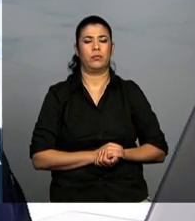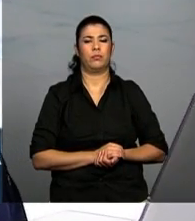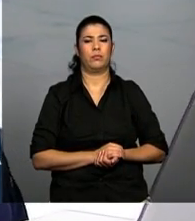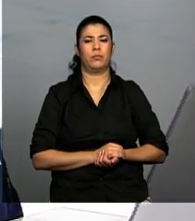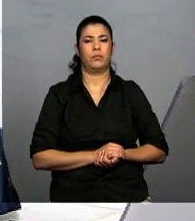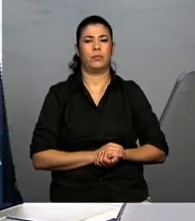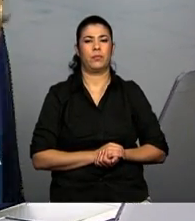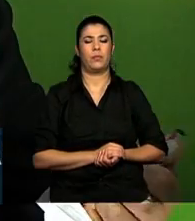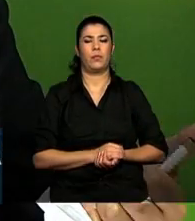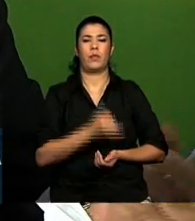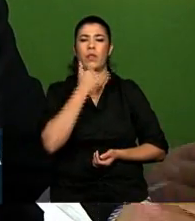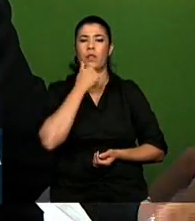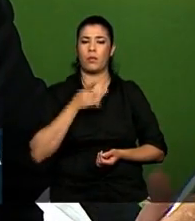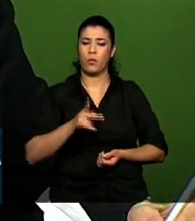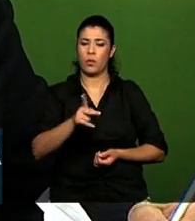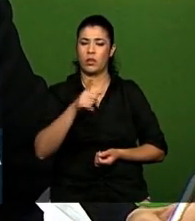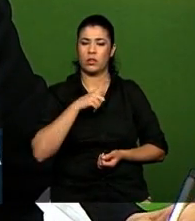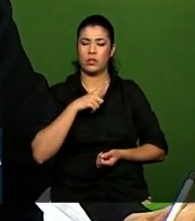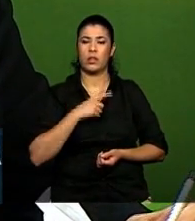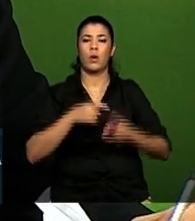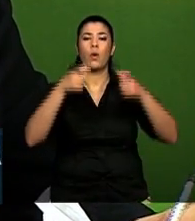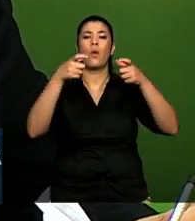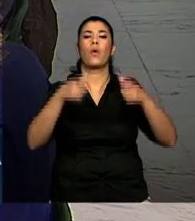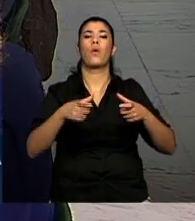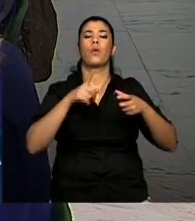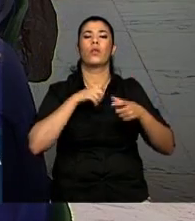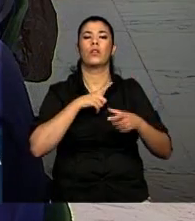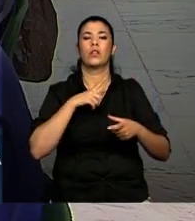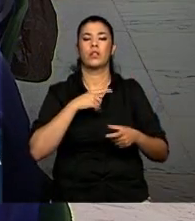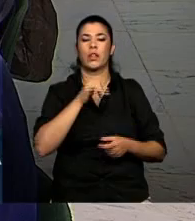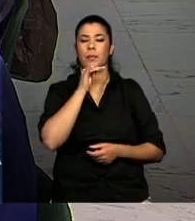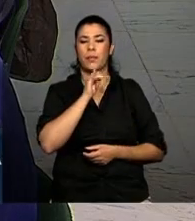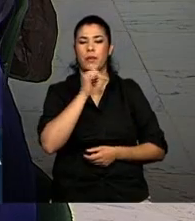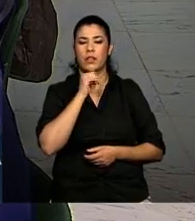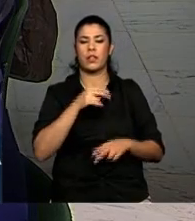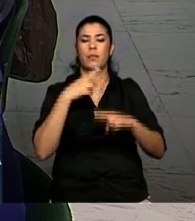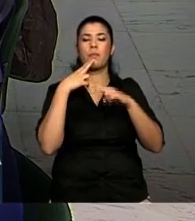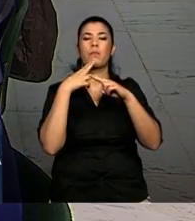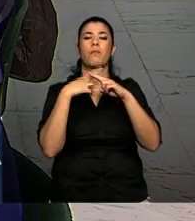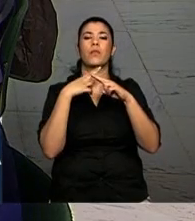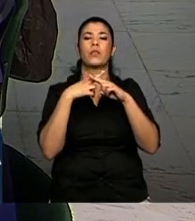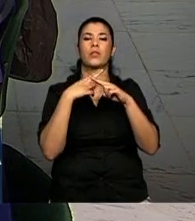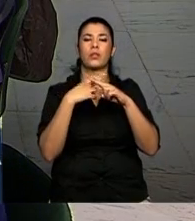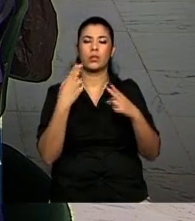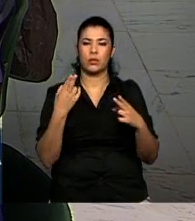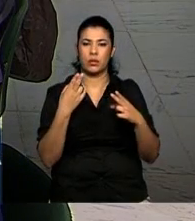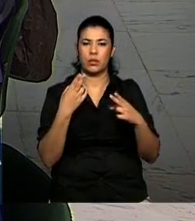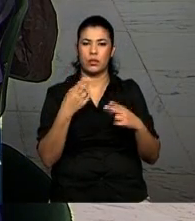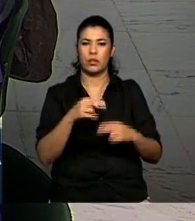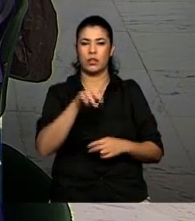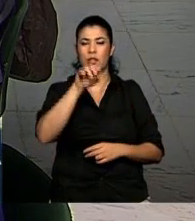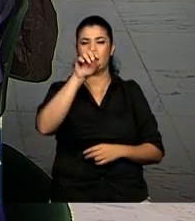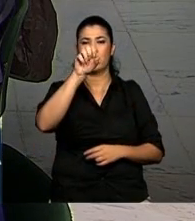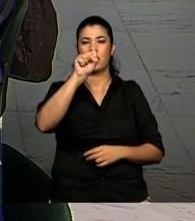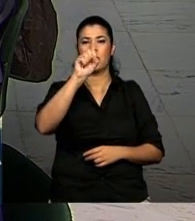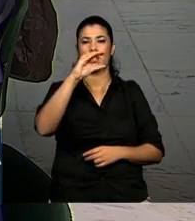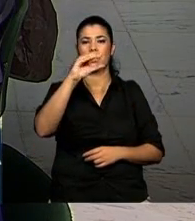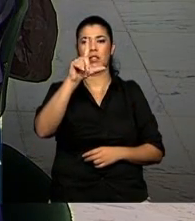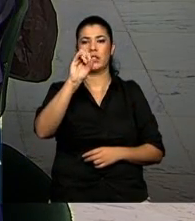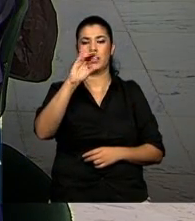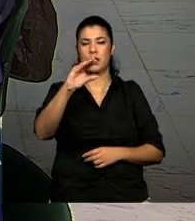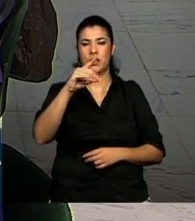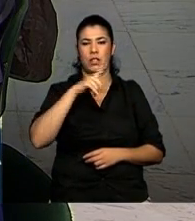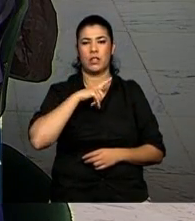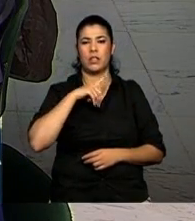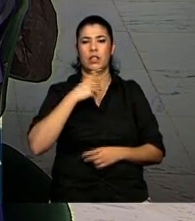tempo onde é que a abertura de capital da Caixa Econômica Federal e aumento de juros da celic entra nesse projeto de